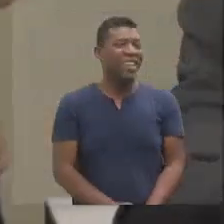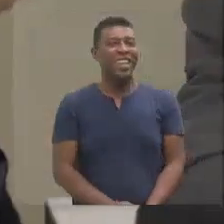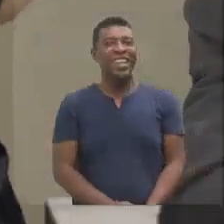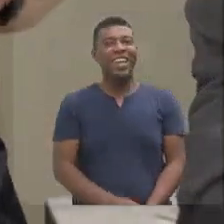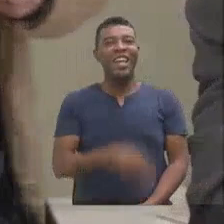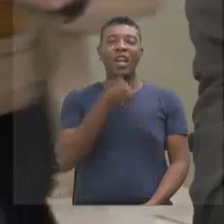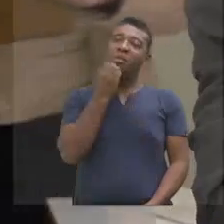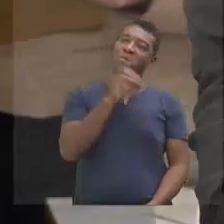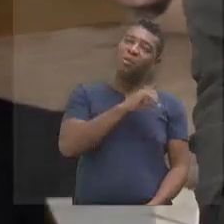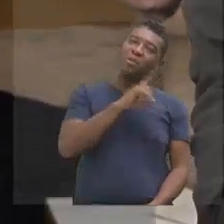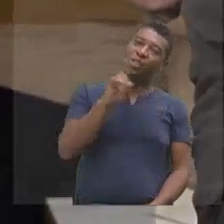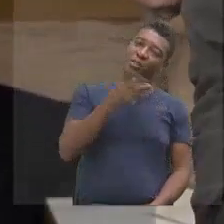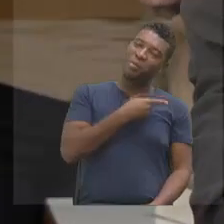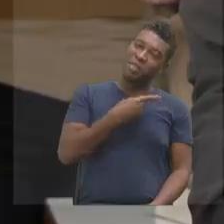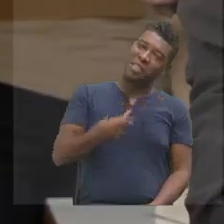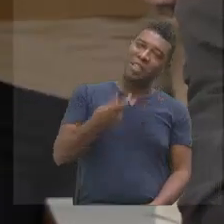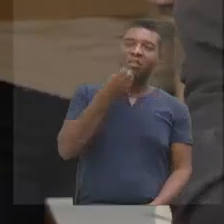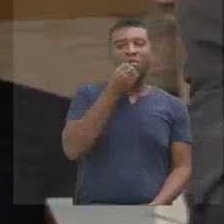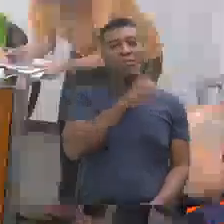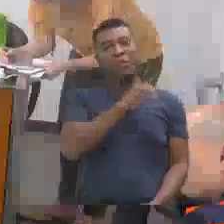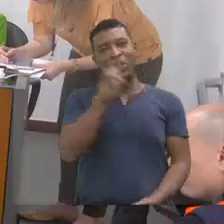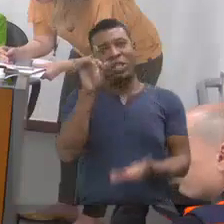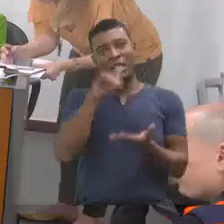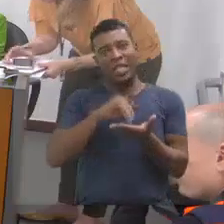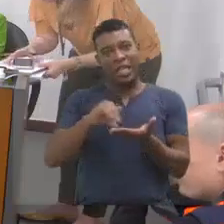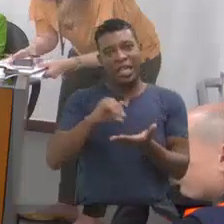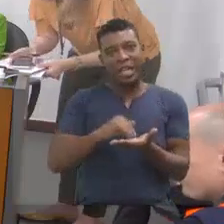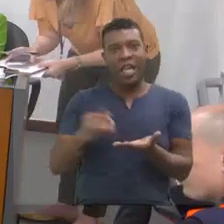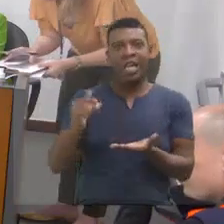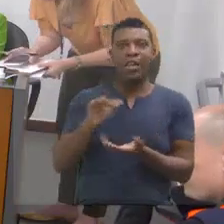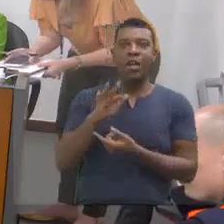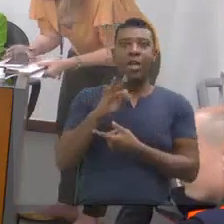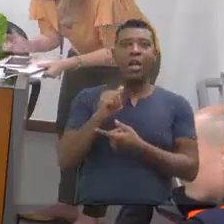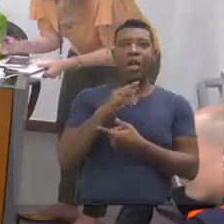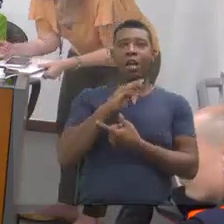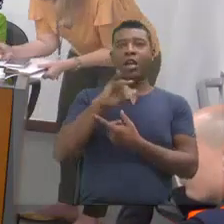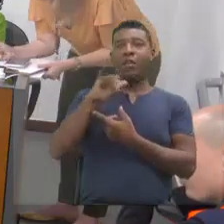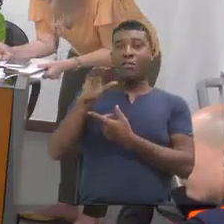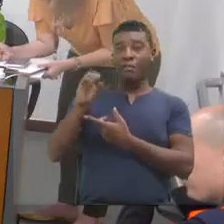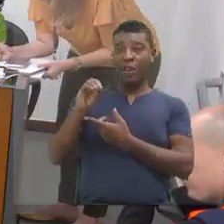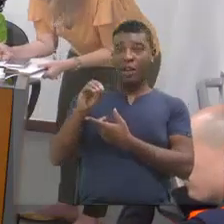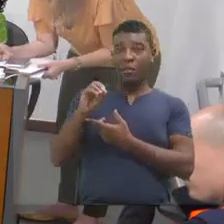secretário Fábio baquete demais membros